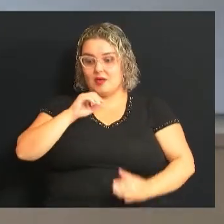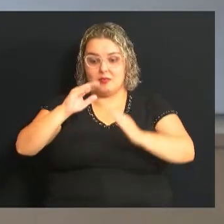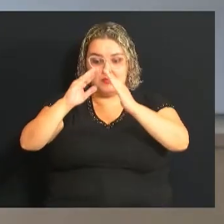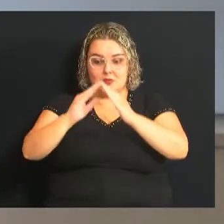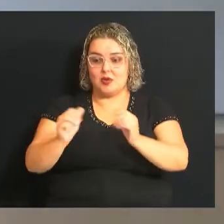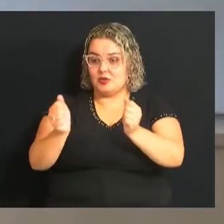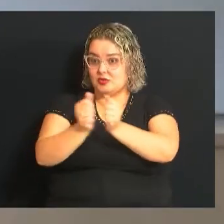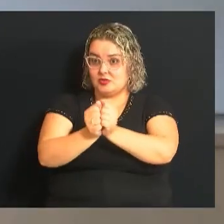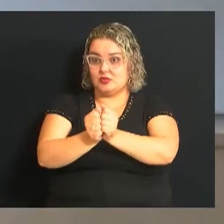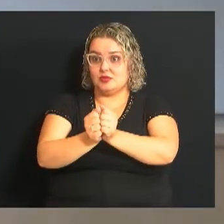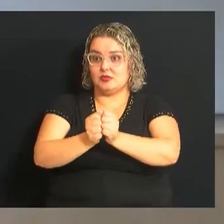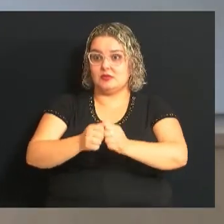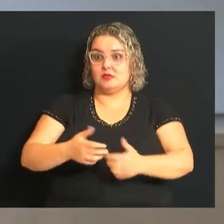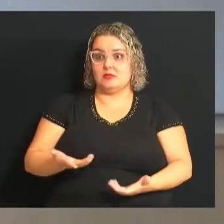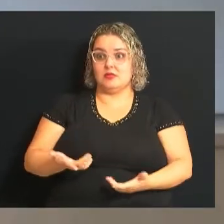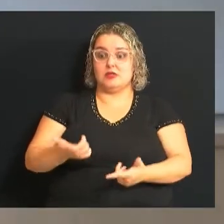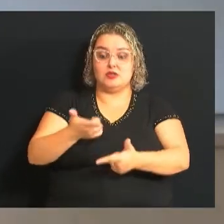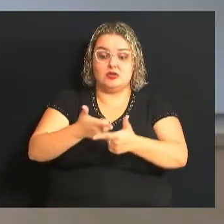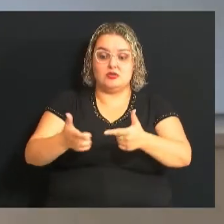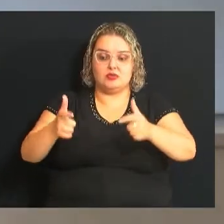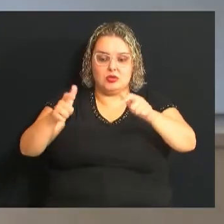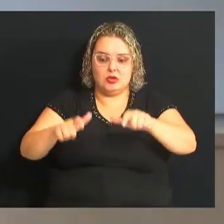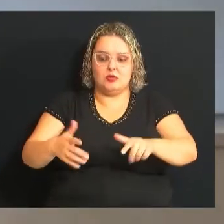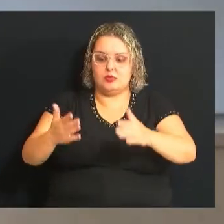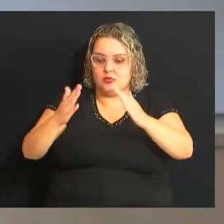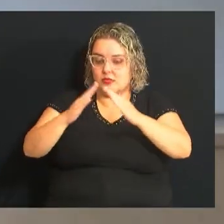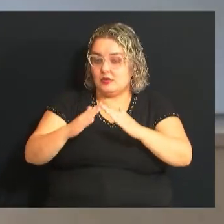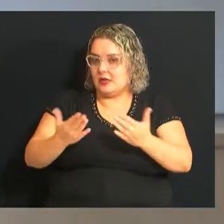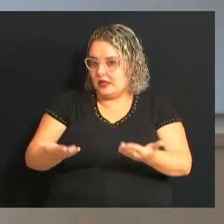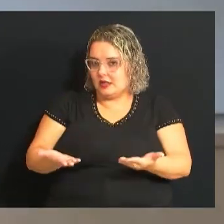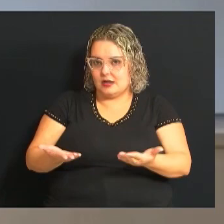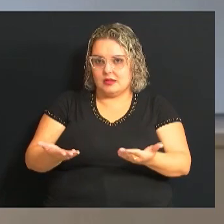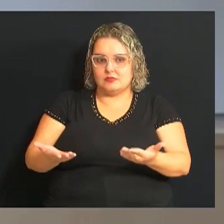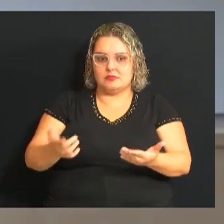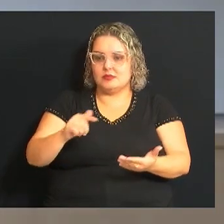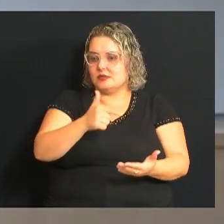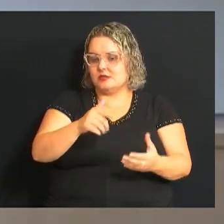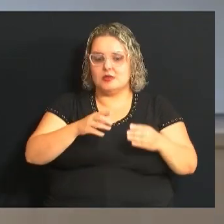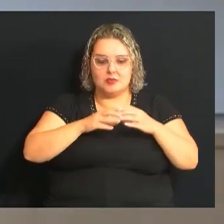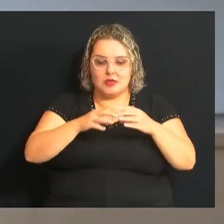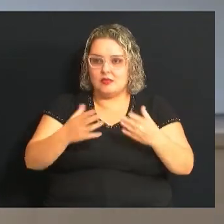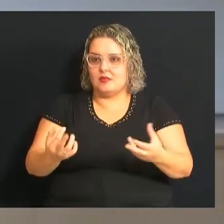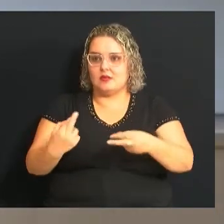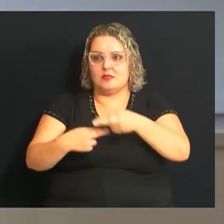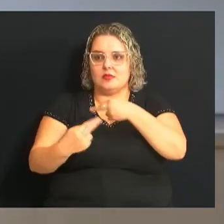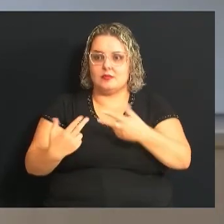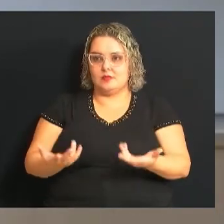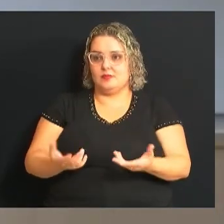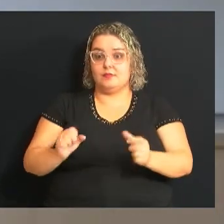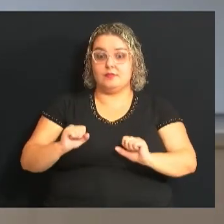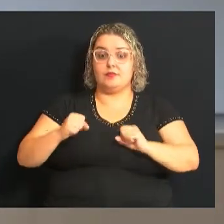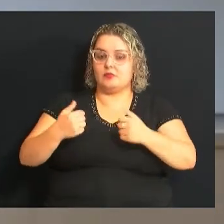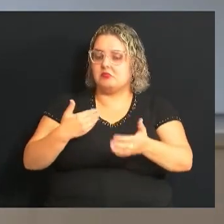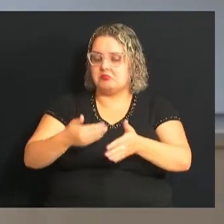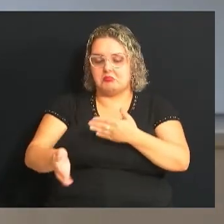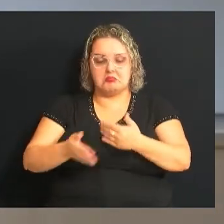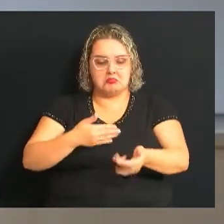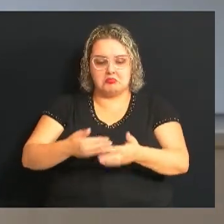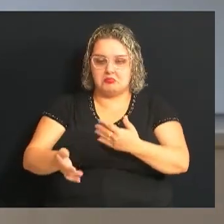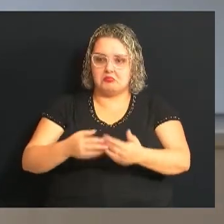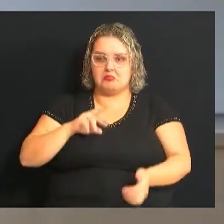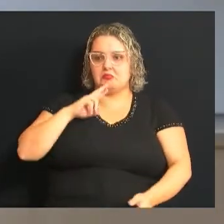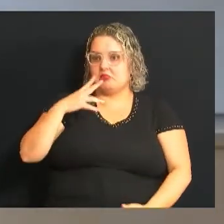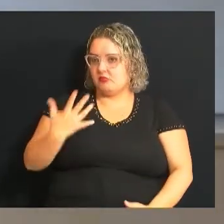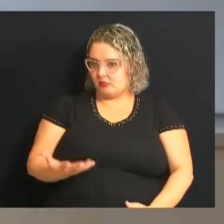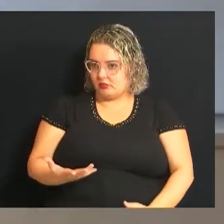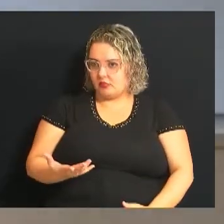provavelmente só dividem o mesmo espaço físico. Eu defendo, assim, independente da solução que vai ser dada para o caso